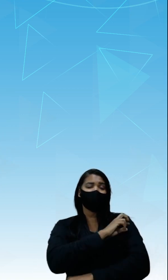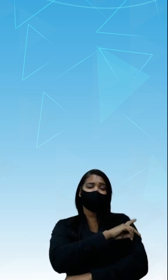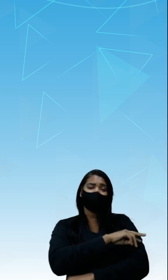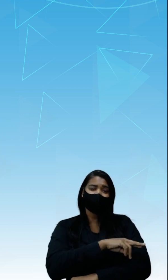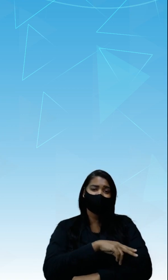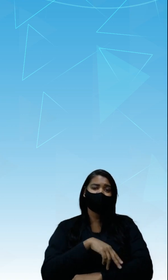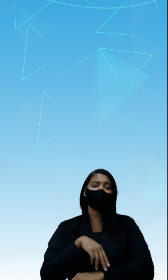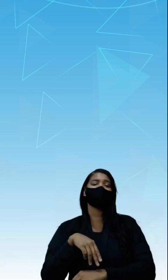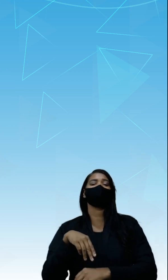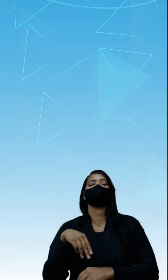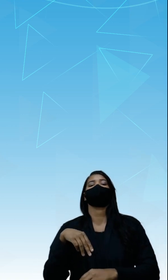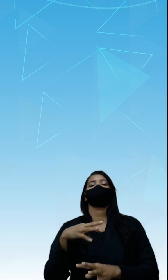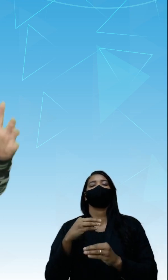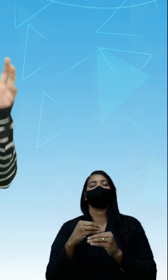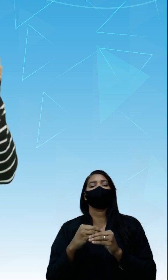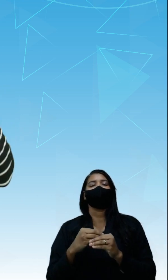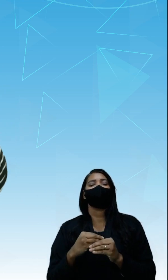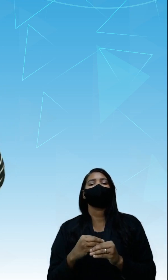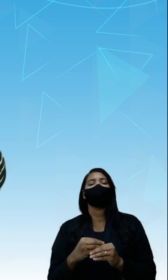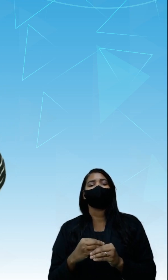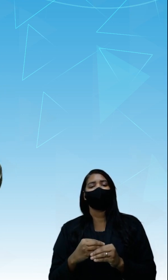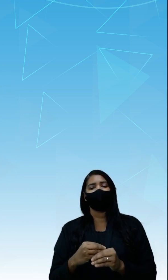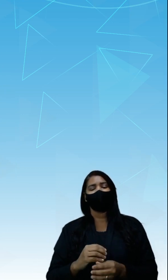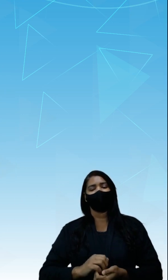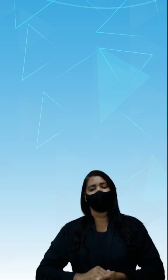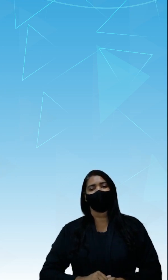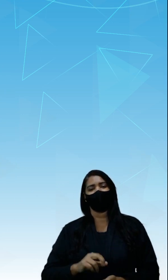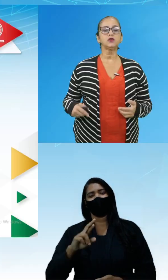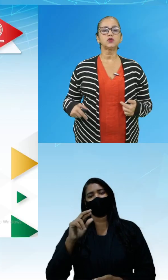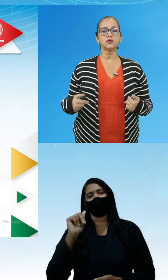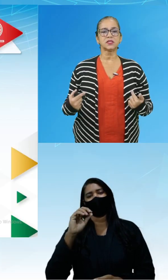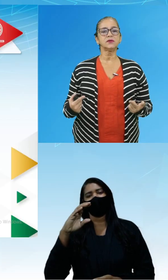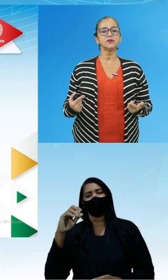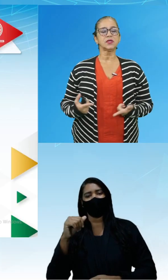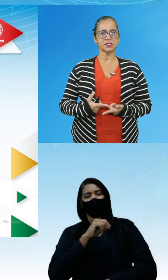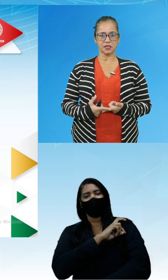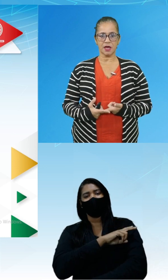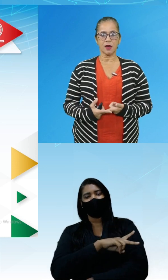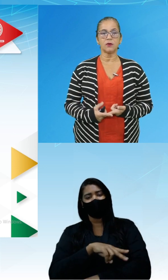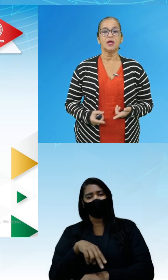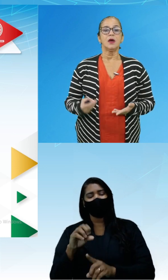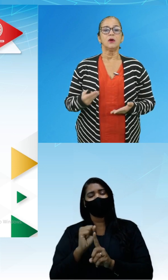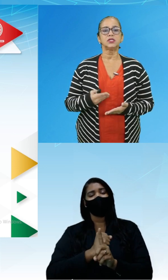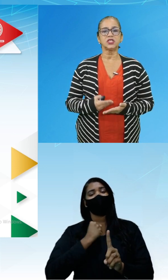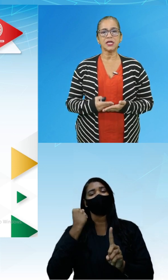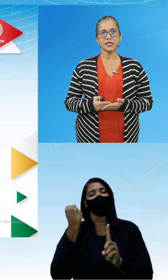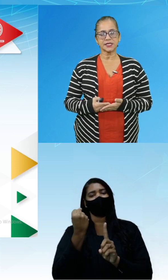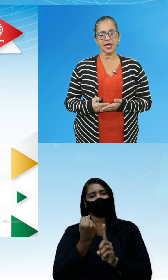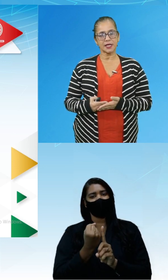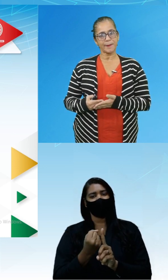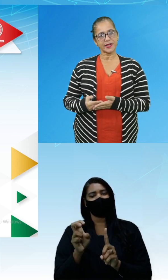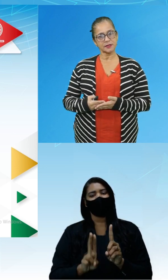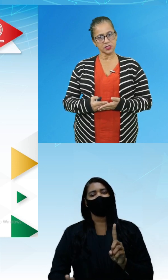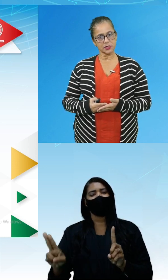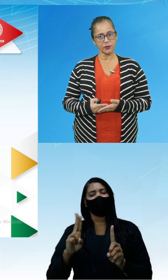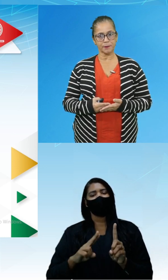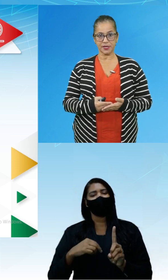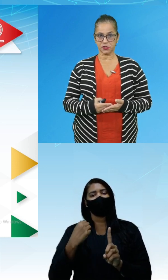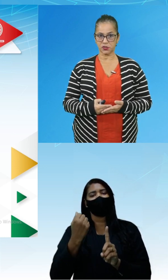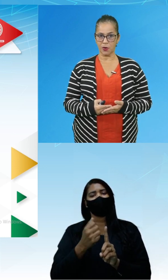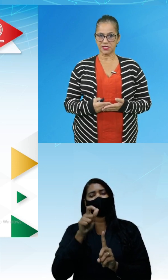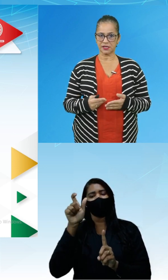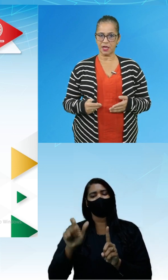falou etnia. Então, raça é uma construção social utilizada para